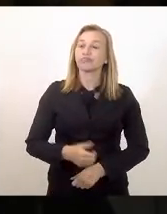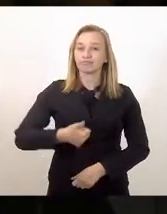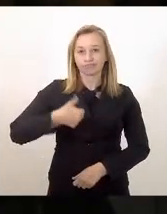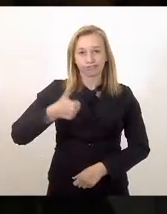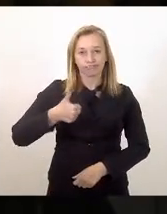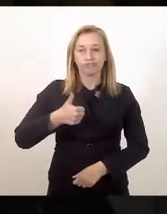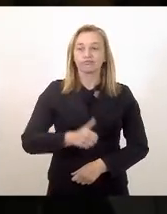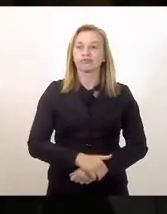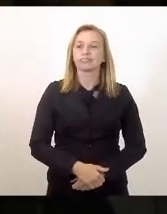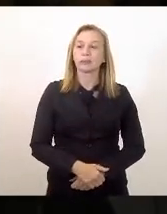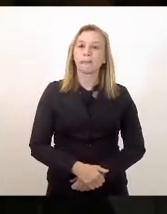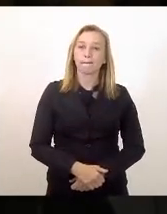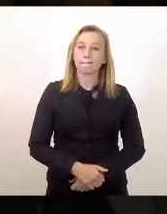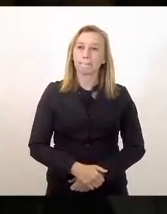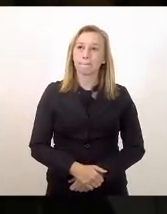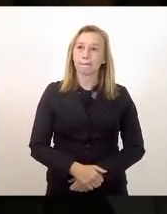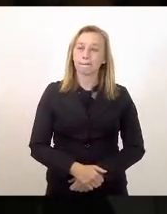lugar,